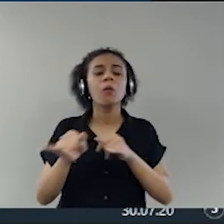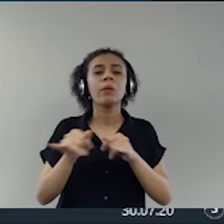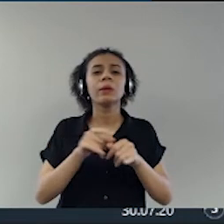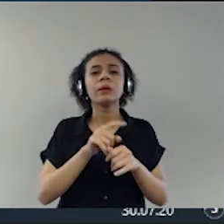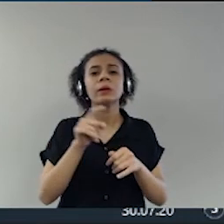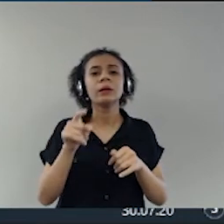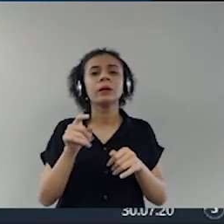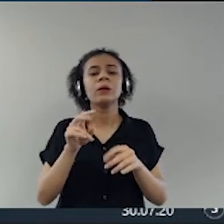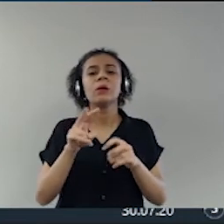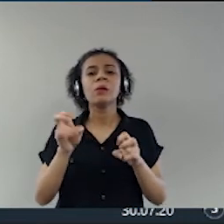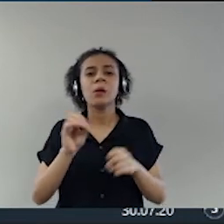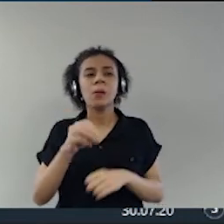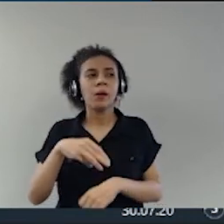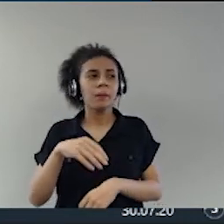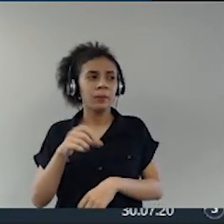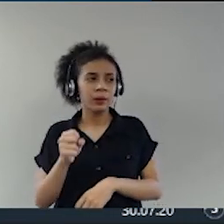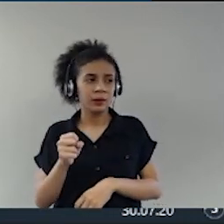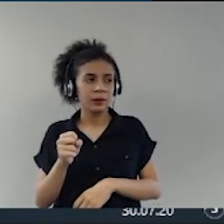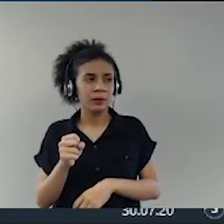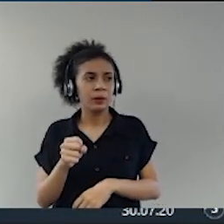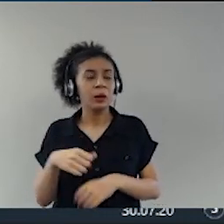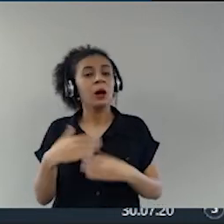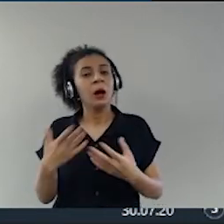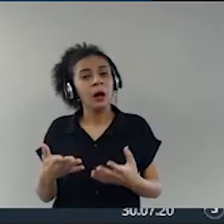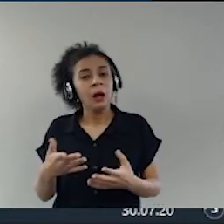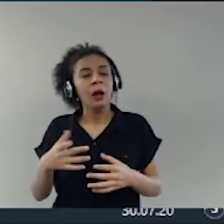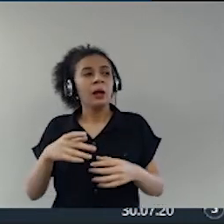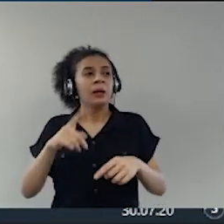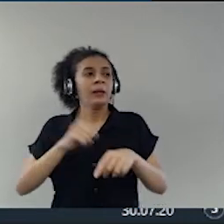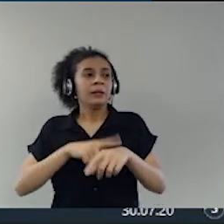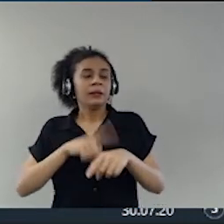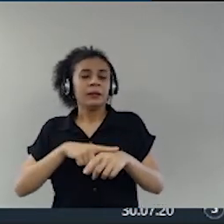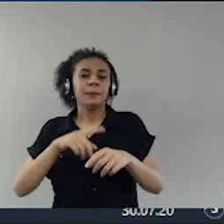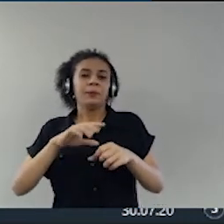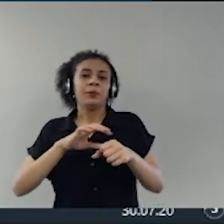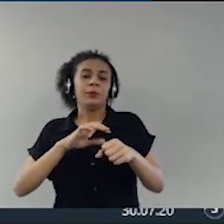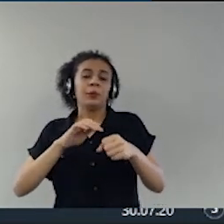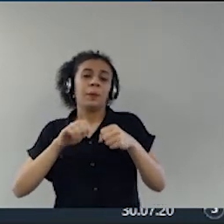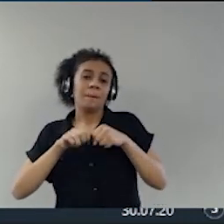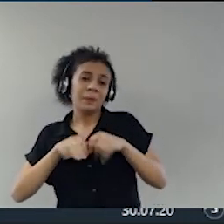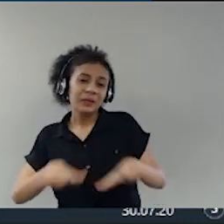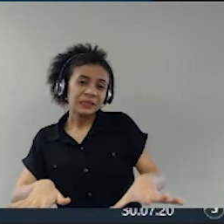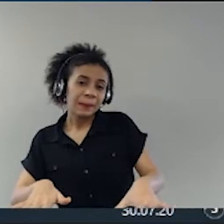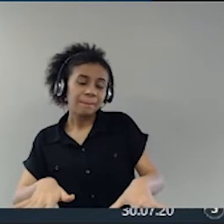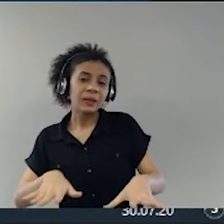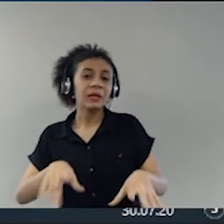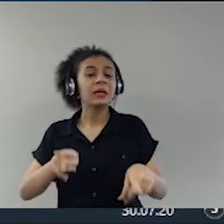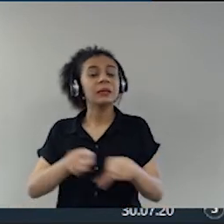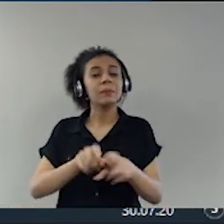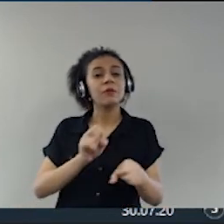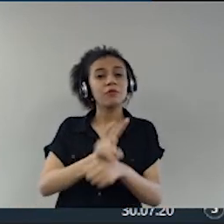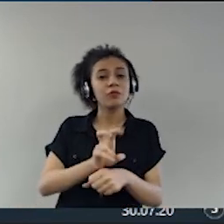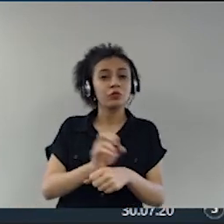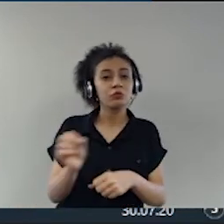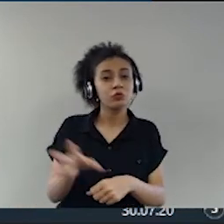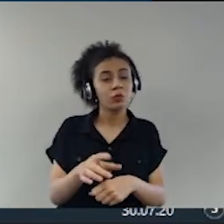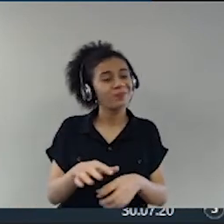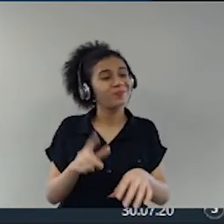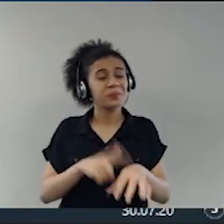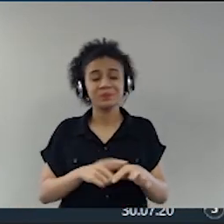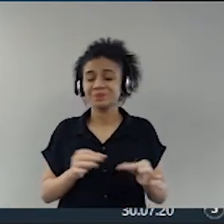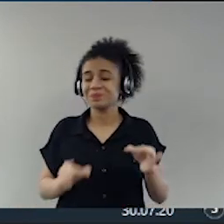diretriz específica da OMS. Então, pandemias, epidemias, especialmente de vírus novos, são momentos de